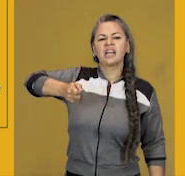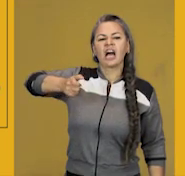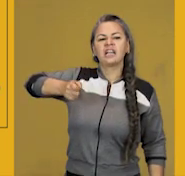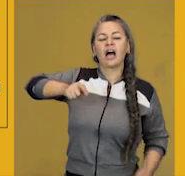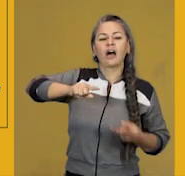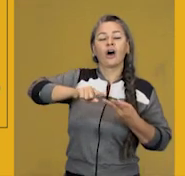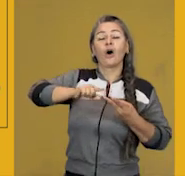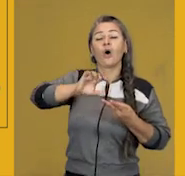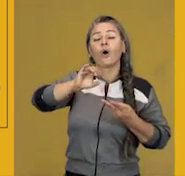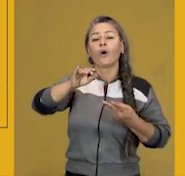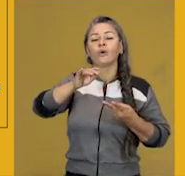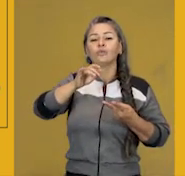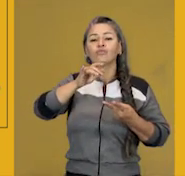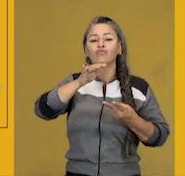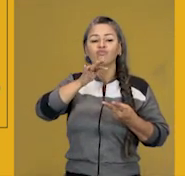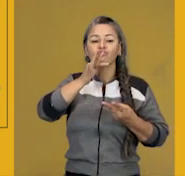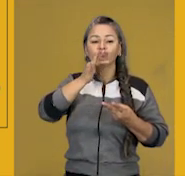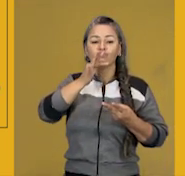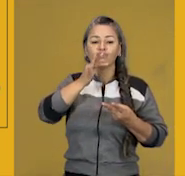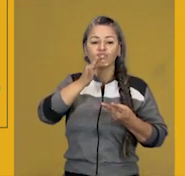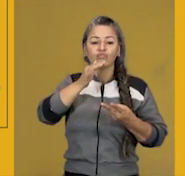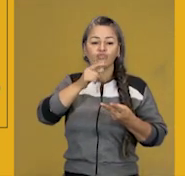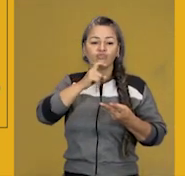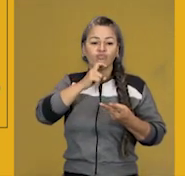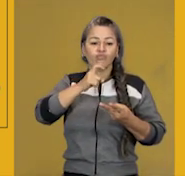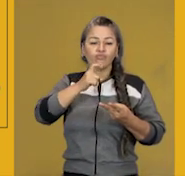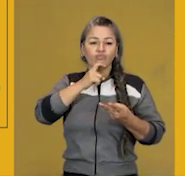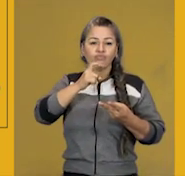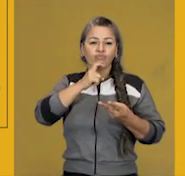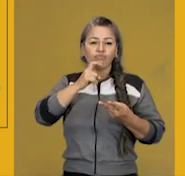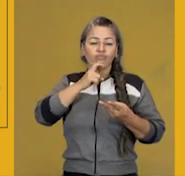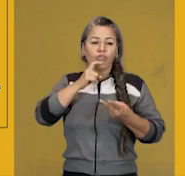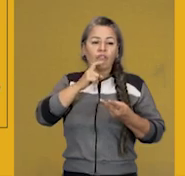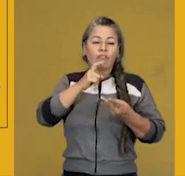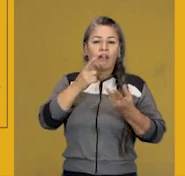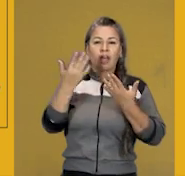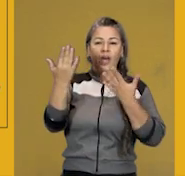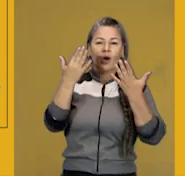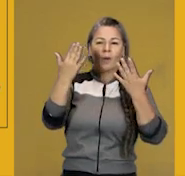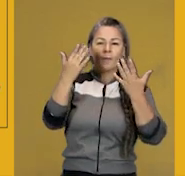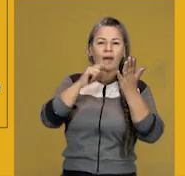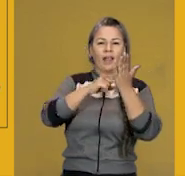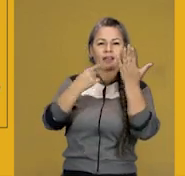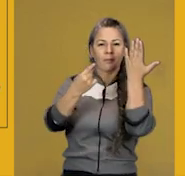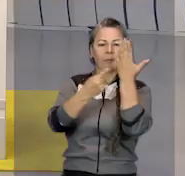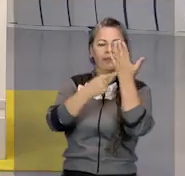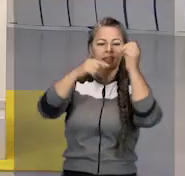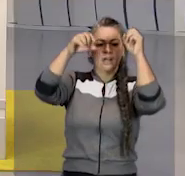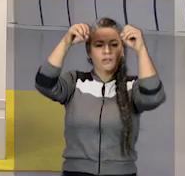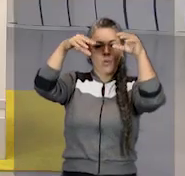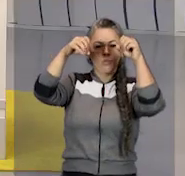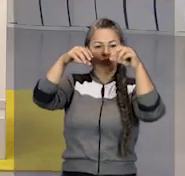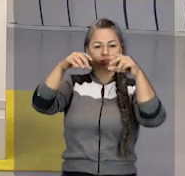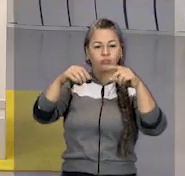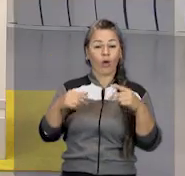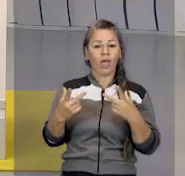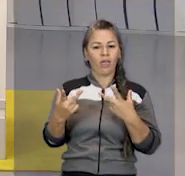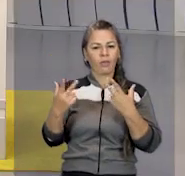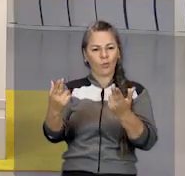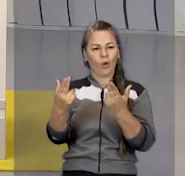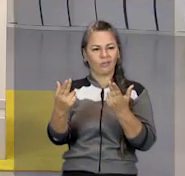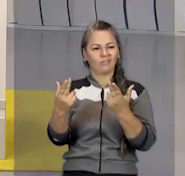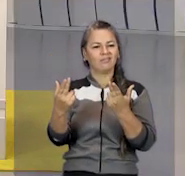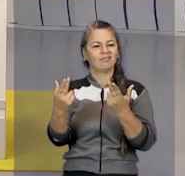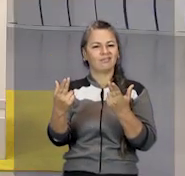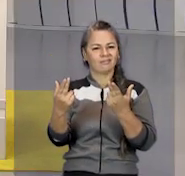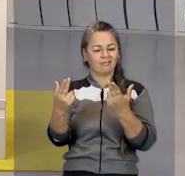igual neblina é comparação. Brilha igual platina, comparação, porque eu usei a palavrinha igual, como. Agora,